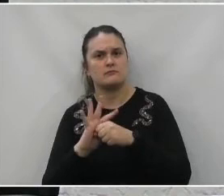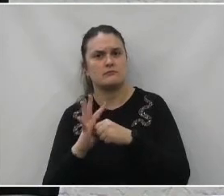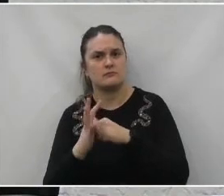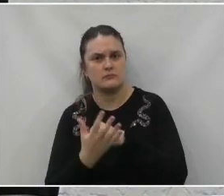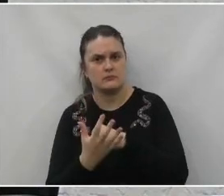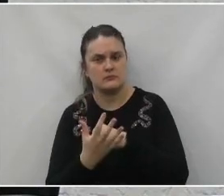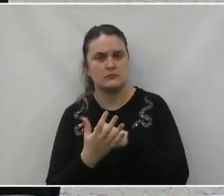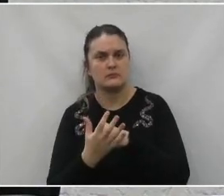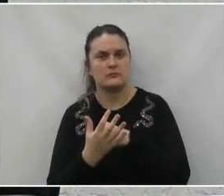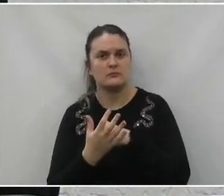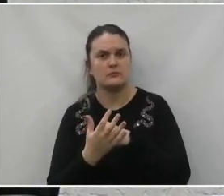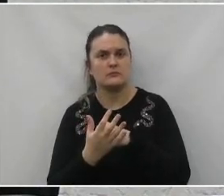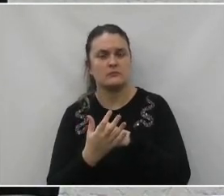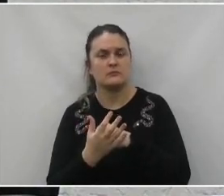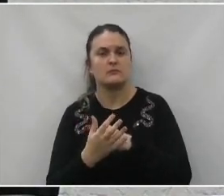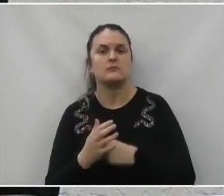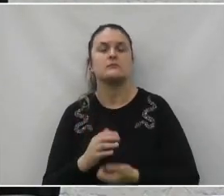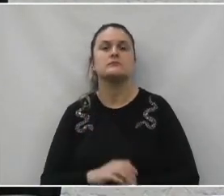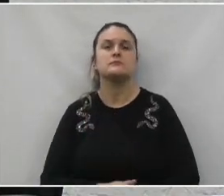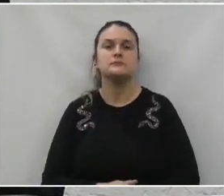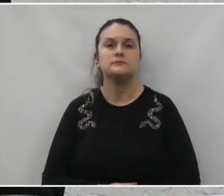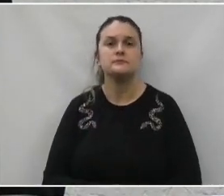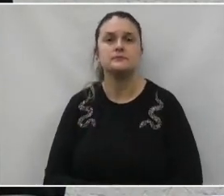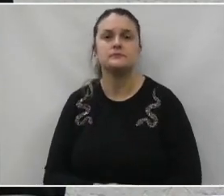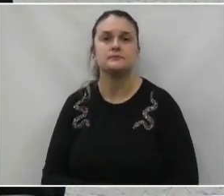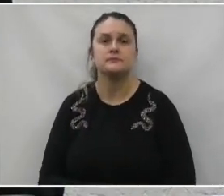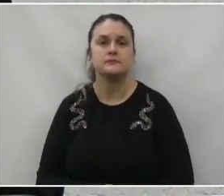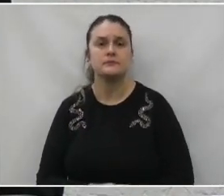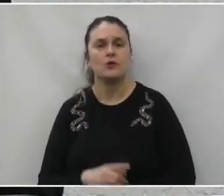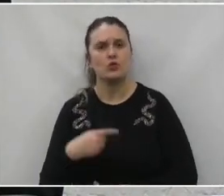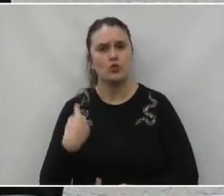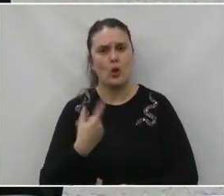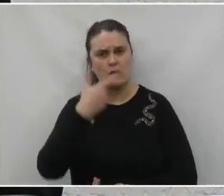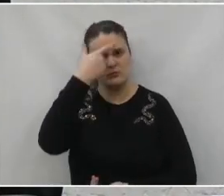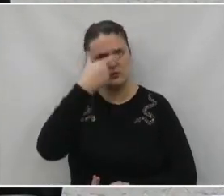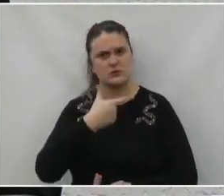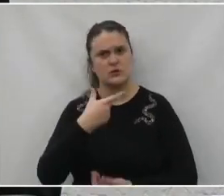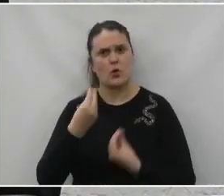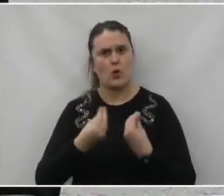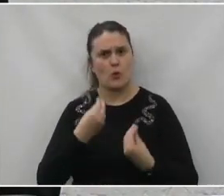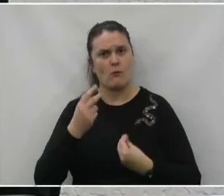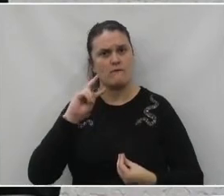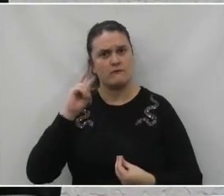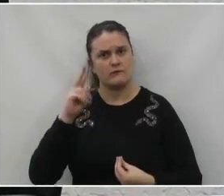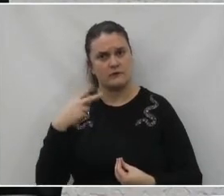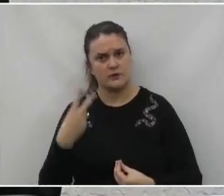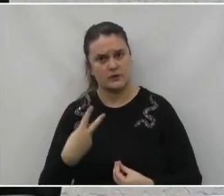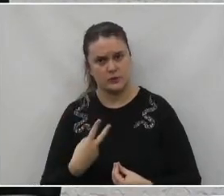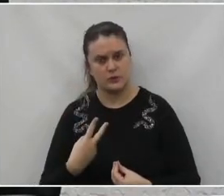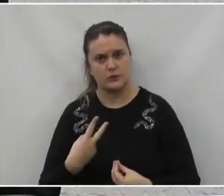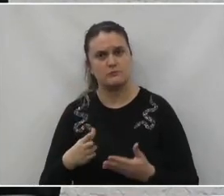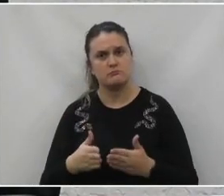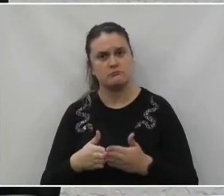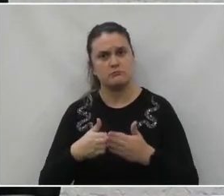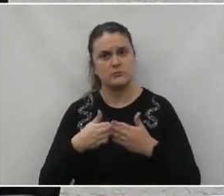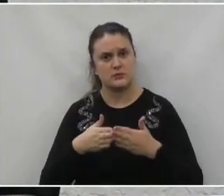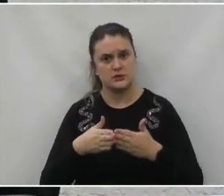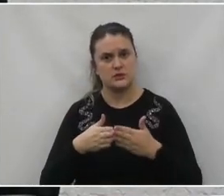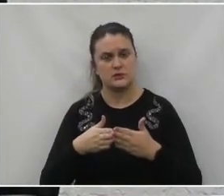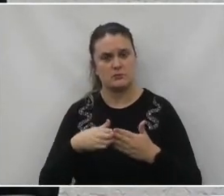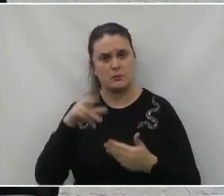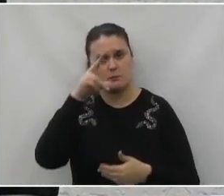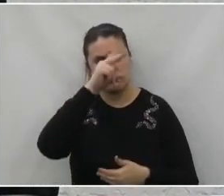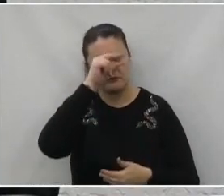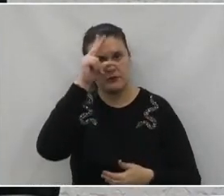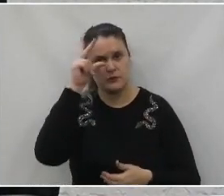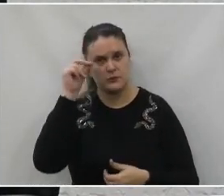novo coronavírus, Covid-19, na condição de vereadores do município de União da Vitória, solicitamos ao Poder